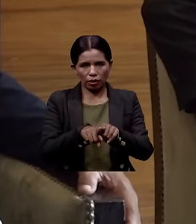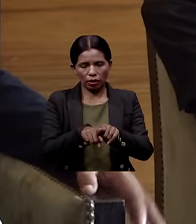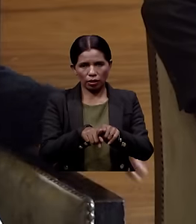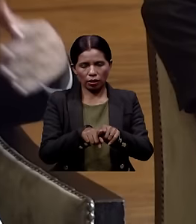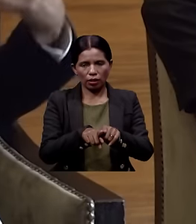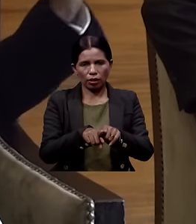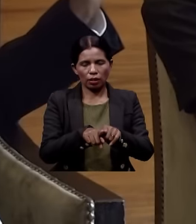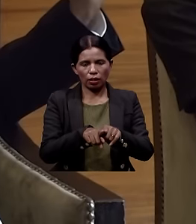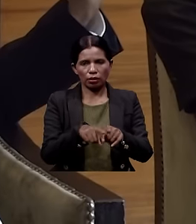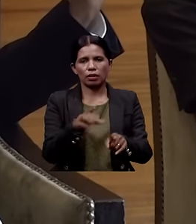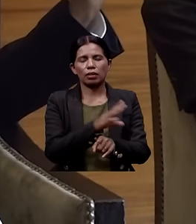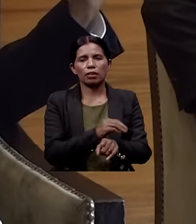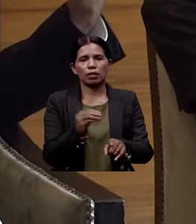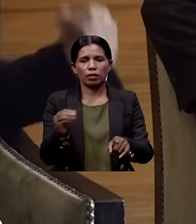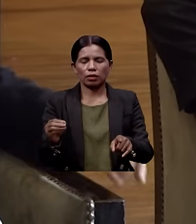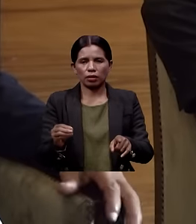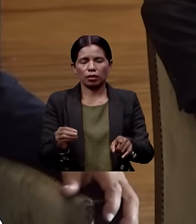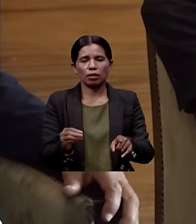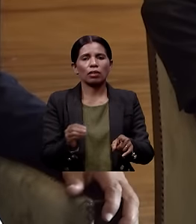be